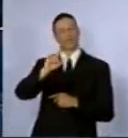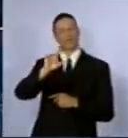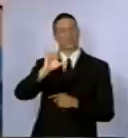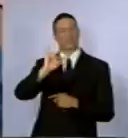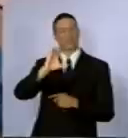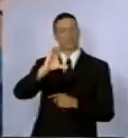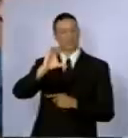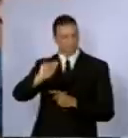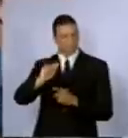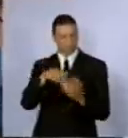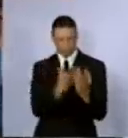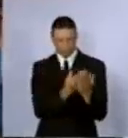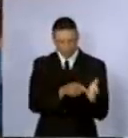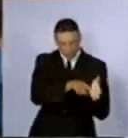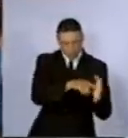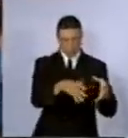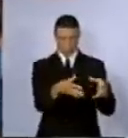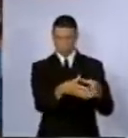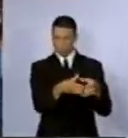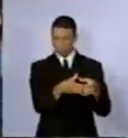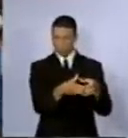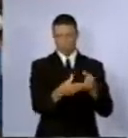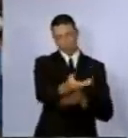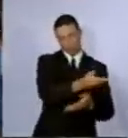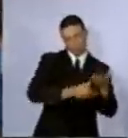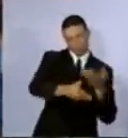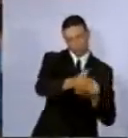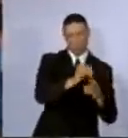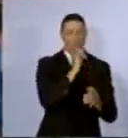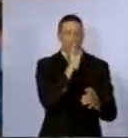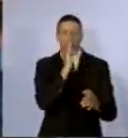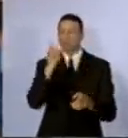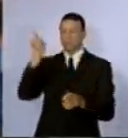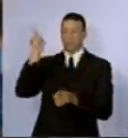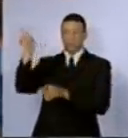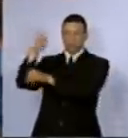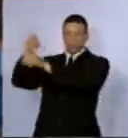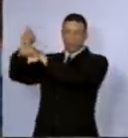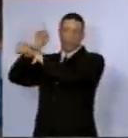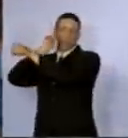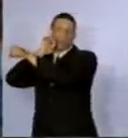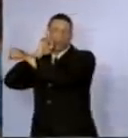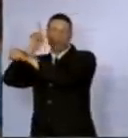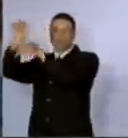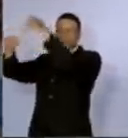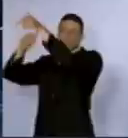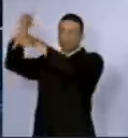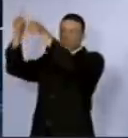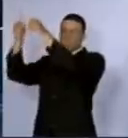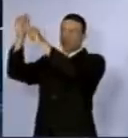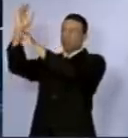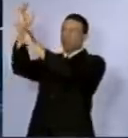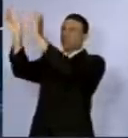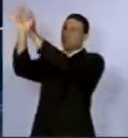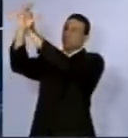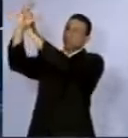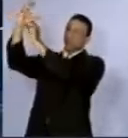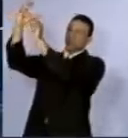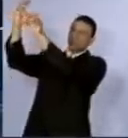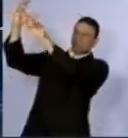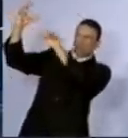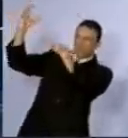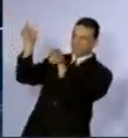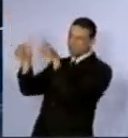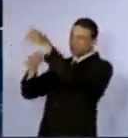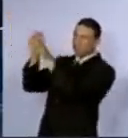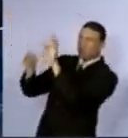Ele trabalhou com aqueles que estavam trabalhando com a instalação de radar dos Estados Unidos. Também a Marinha dos Estados Unidos, eles